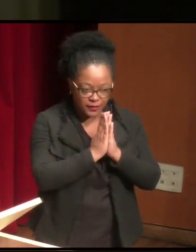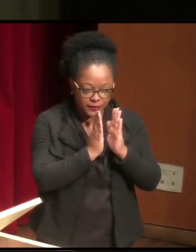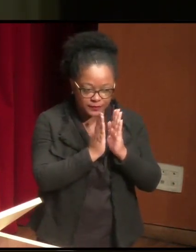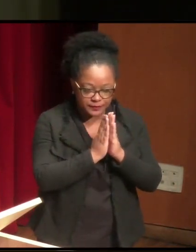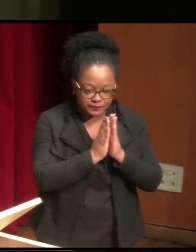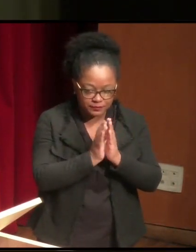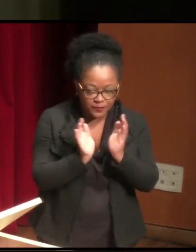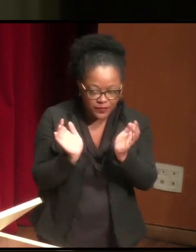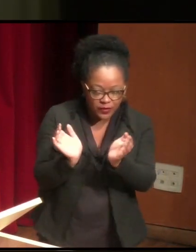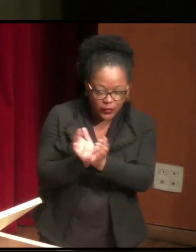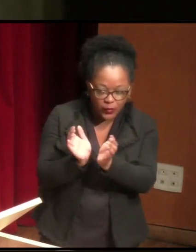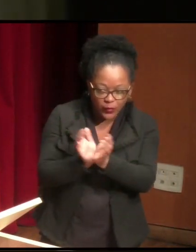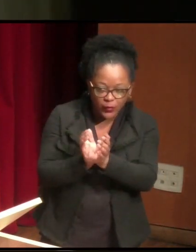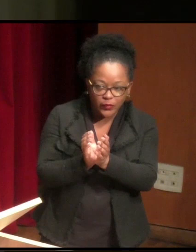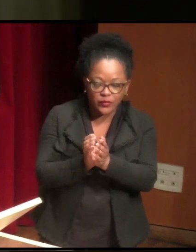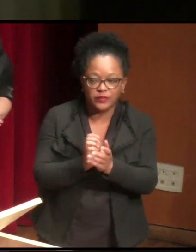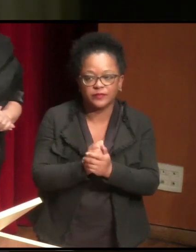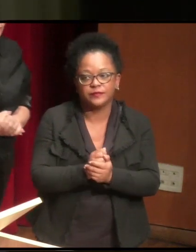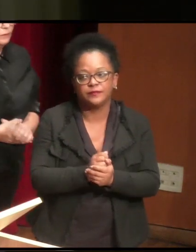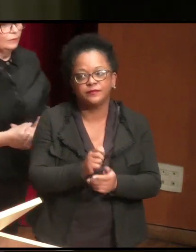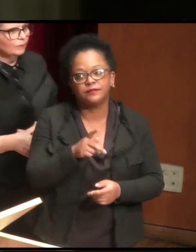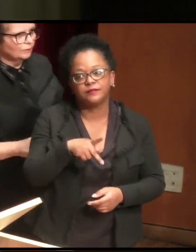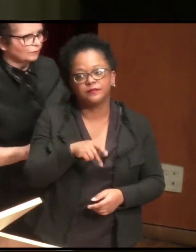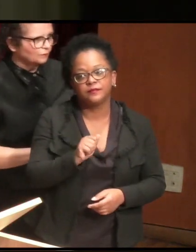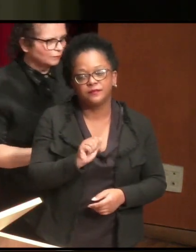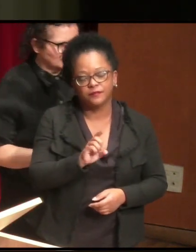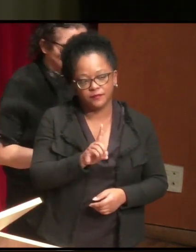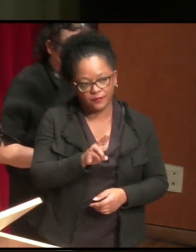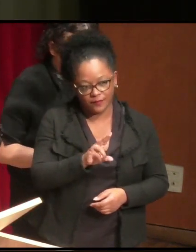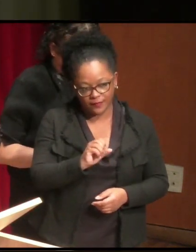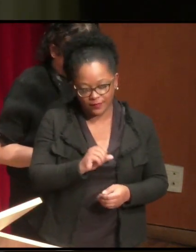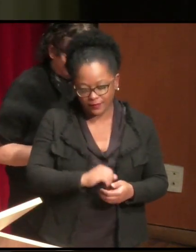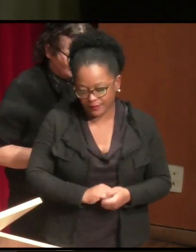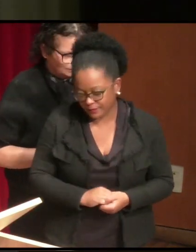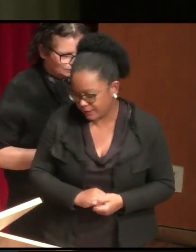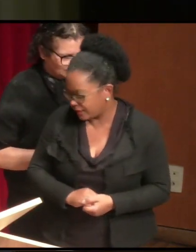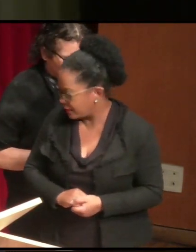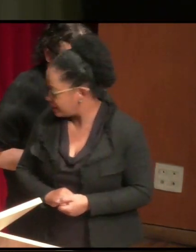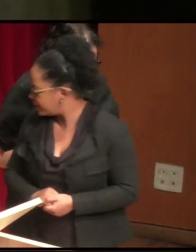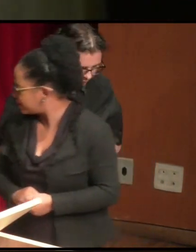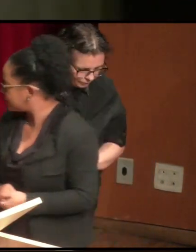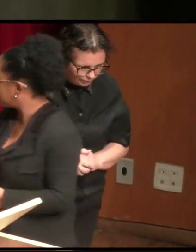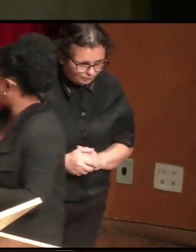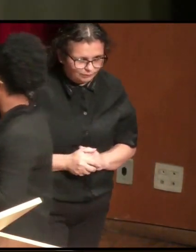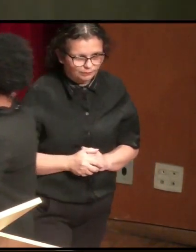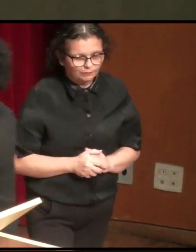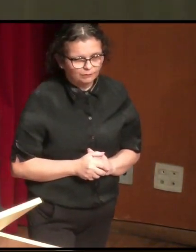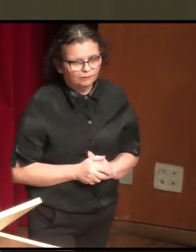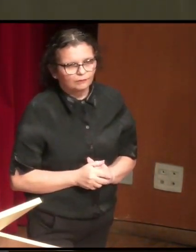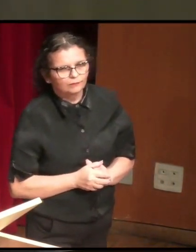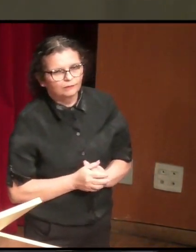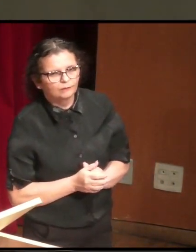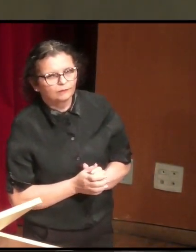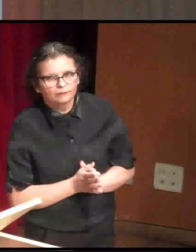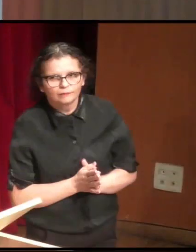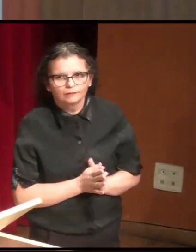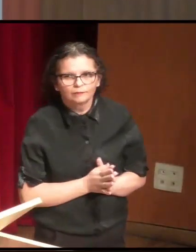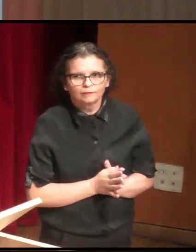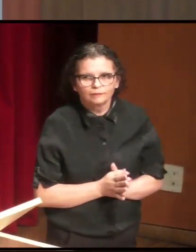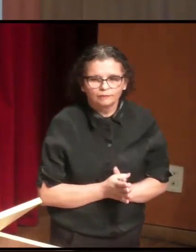essa equipe. Paulo, por favor, nos eleve a Deus em oração, orando por essa causa, por gentileza.